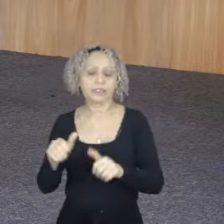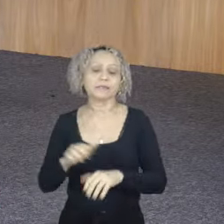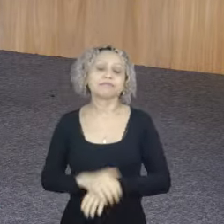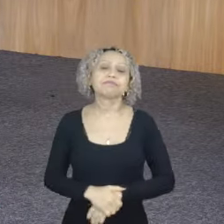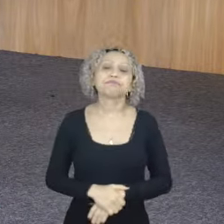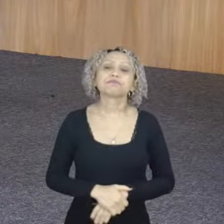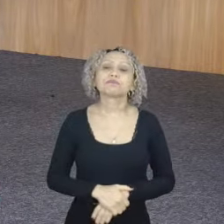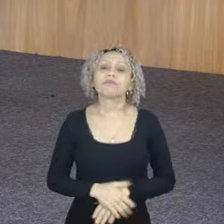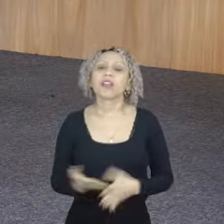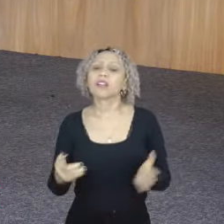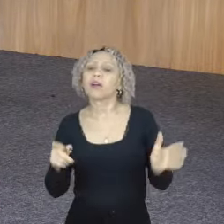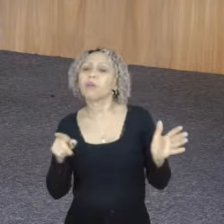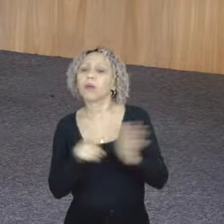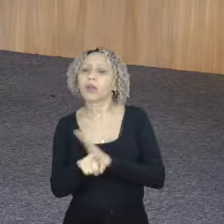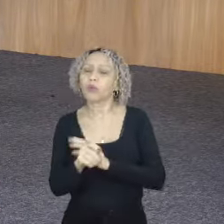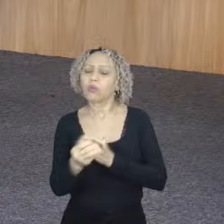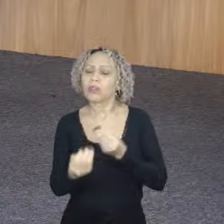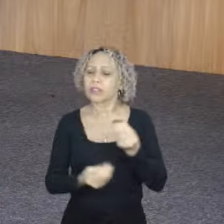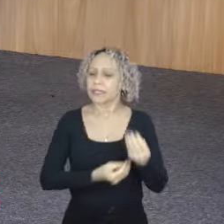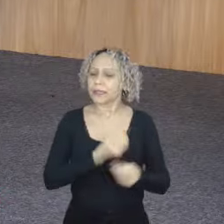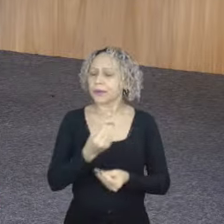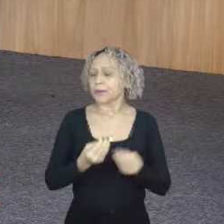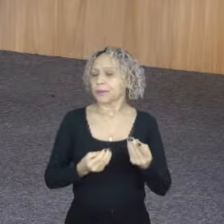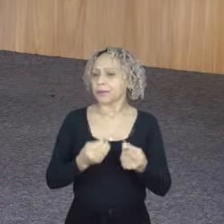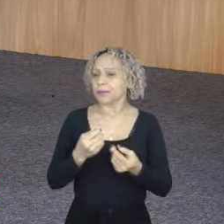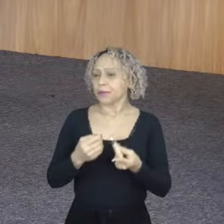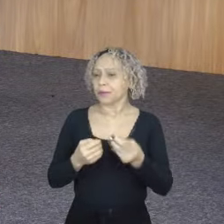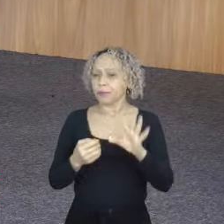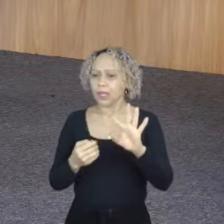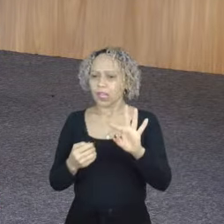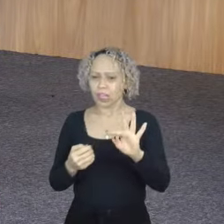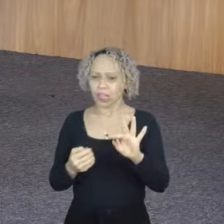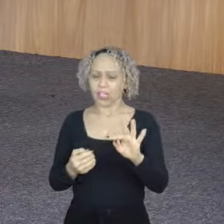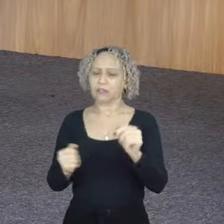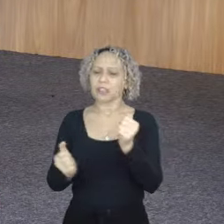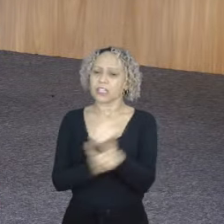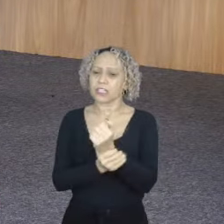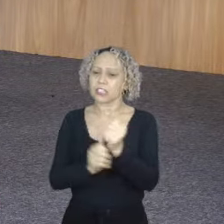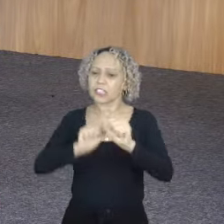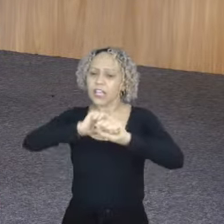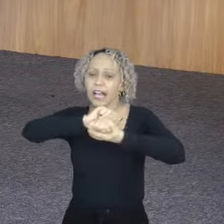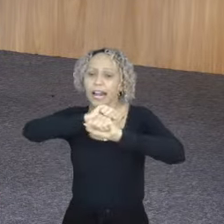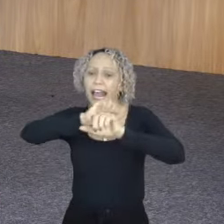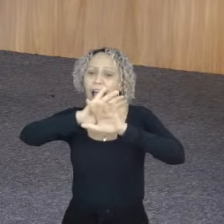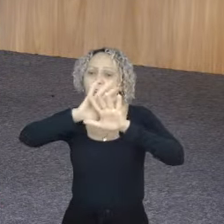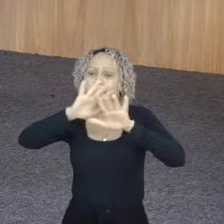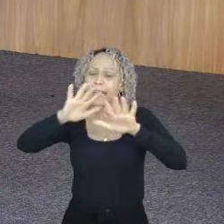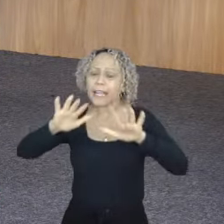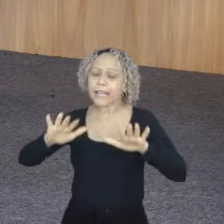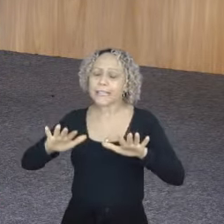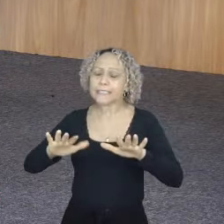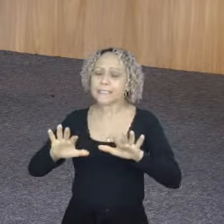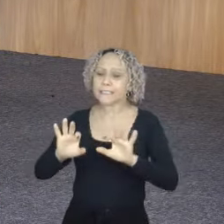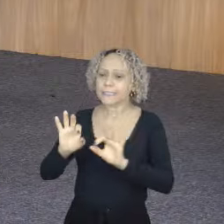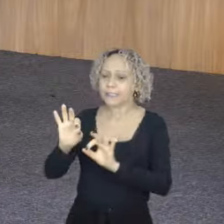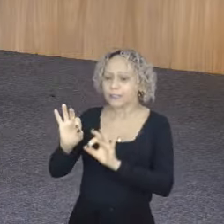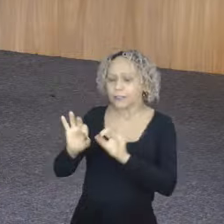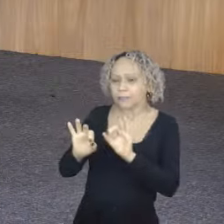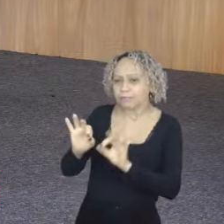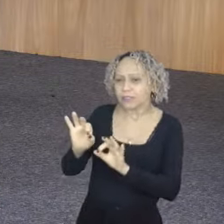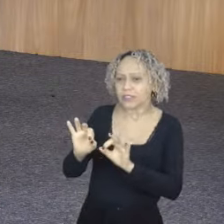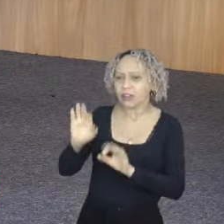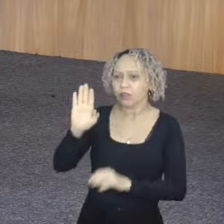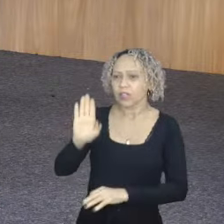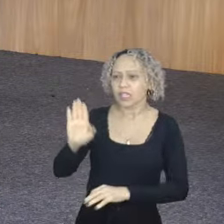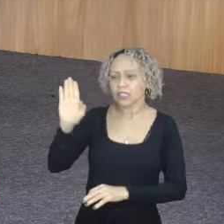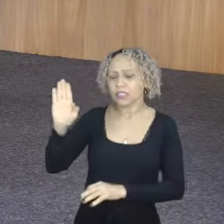de garantir essa transparência também na condução, né, das candidaturas e também na verba eleitoral especial